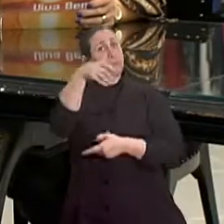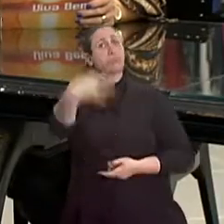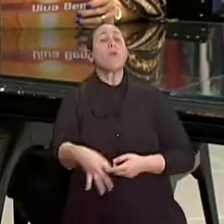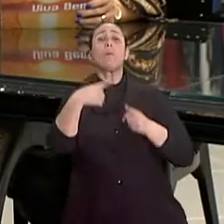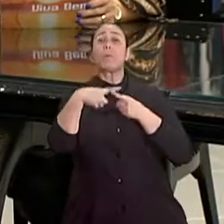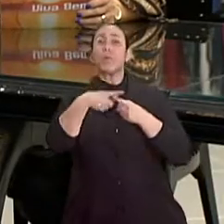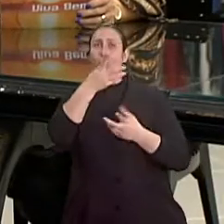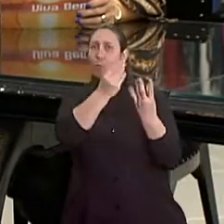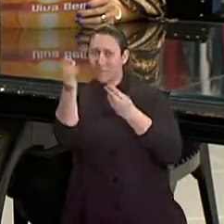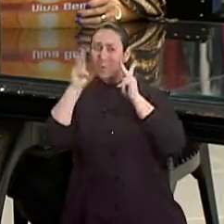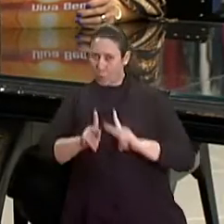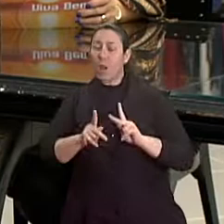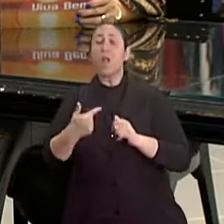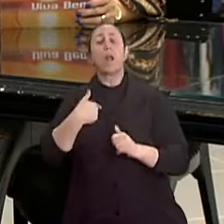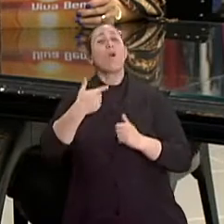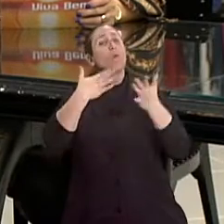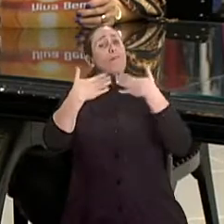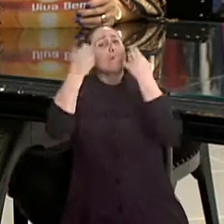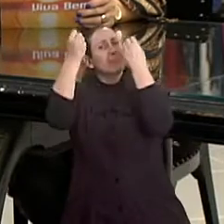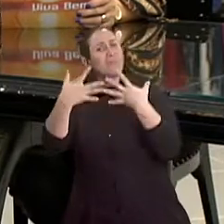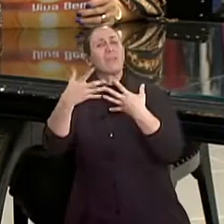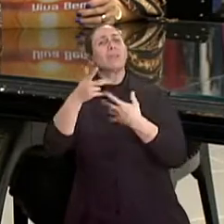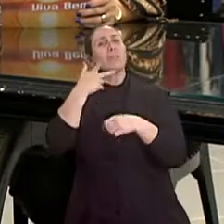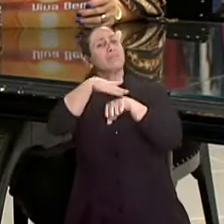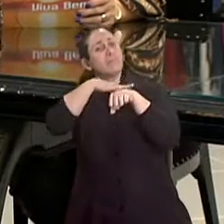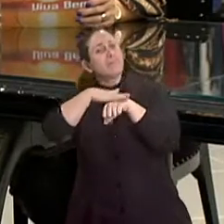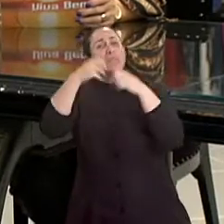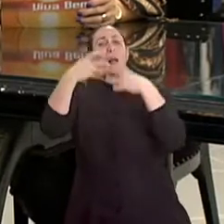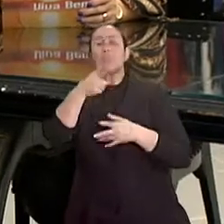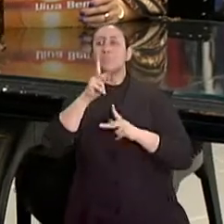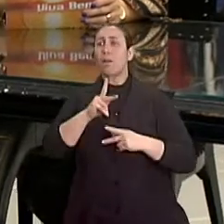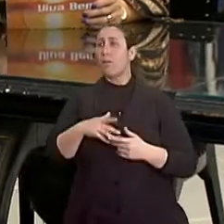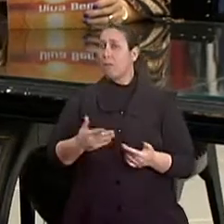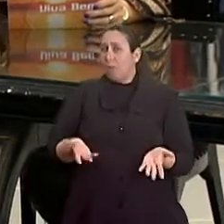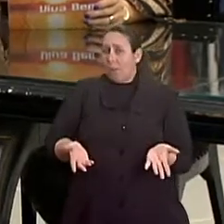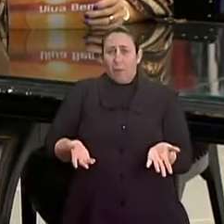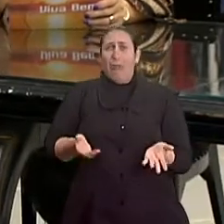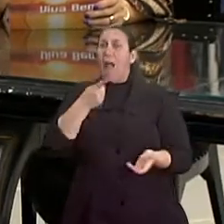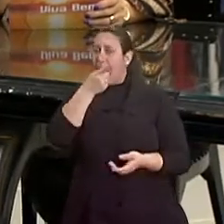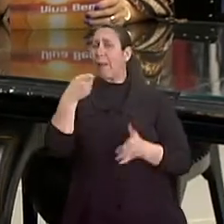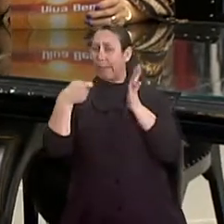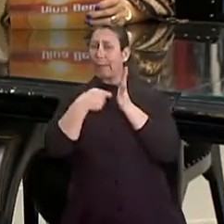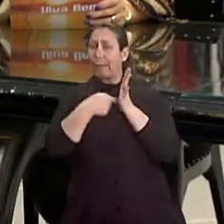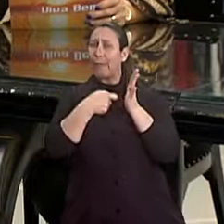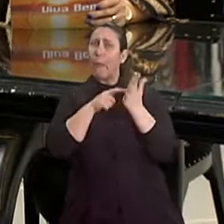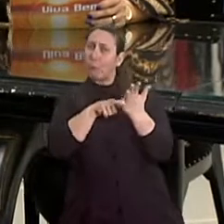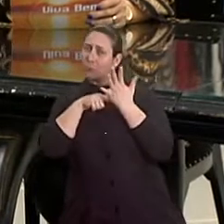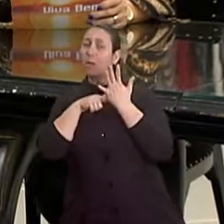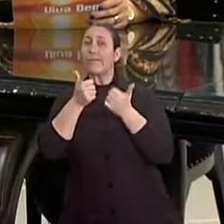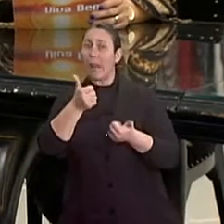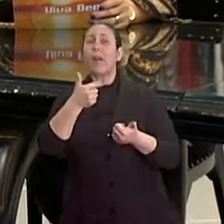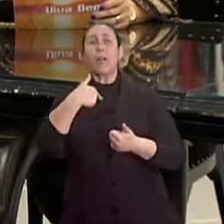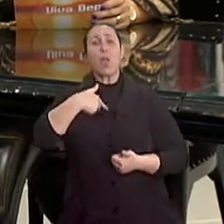das vezes que a gente fala com as pessoas que se vestem contigo, e na realidade elas dizem assim, ela até me convenceu e me mostrou. Lógico. Eu botei